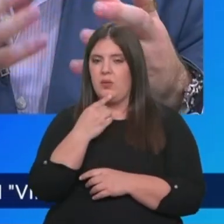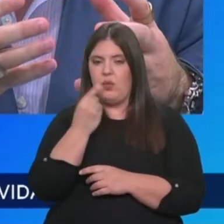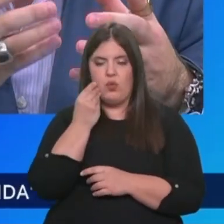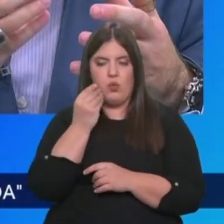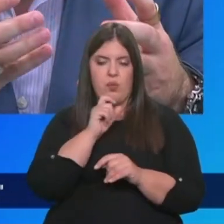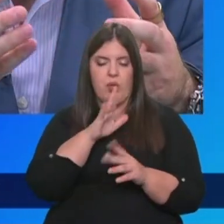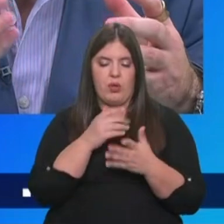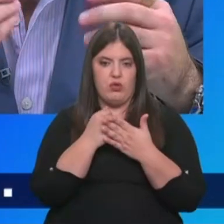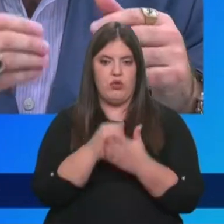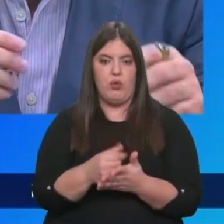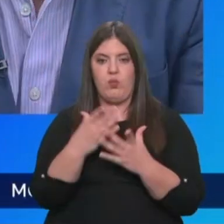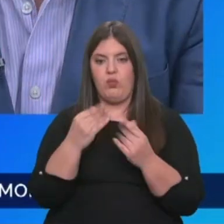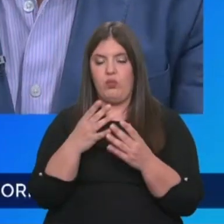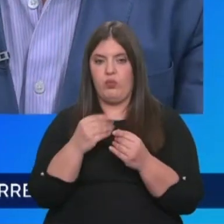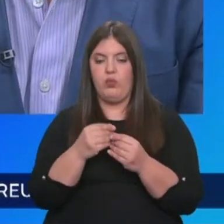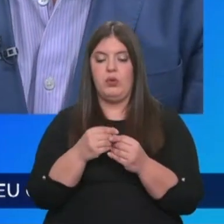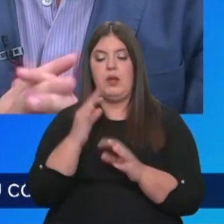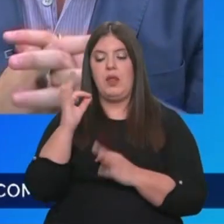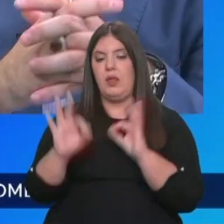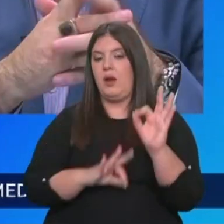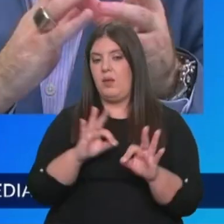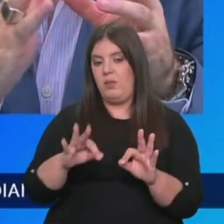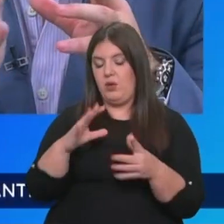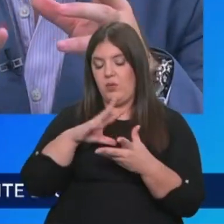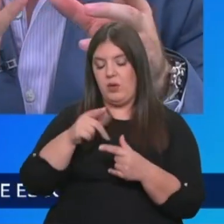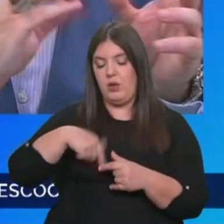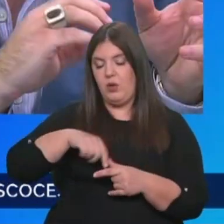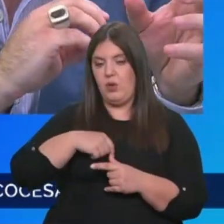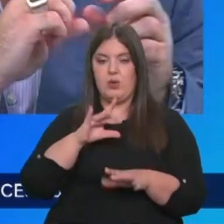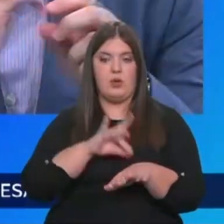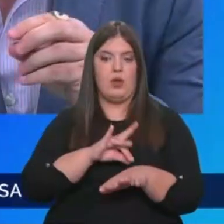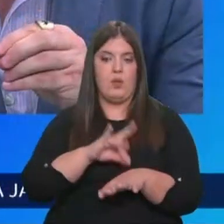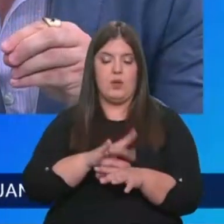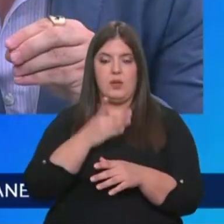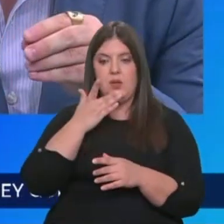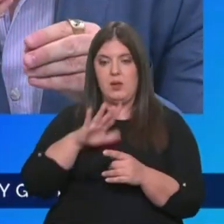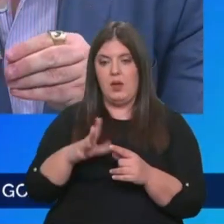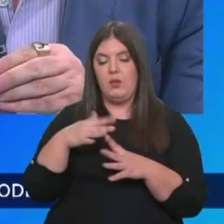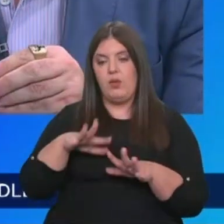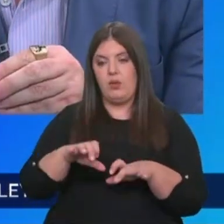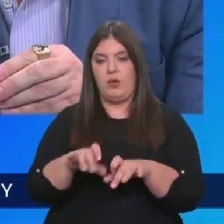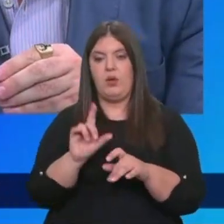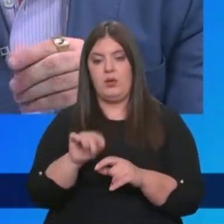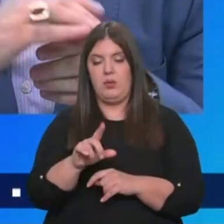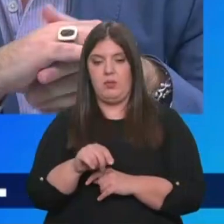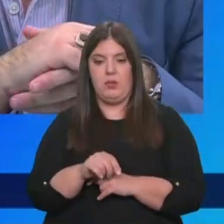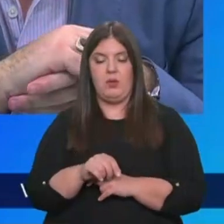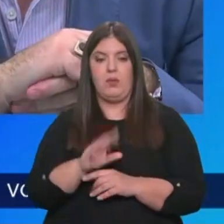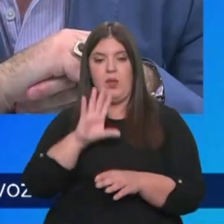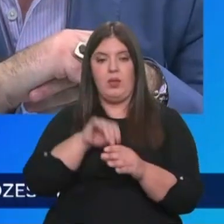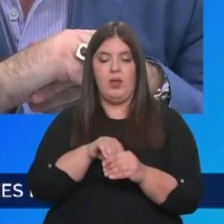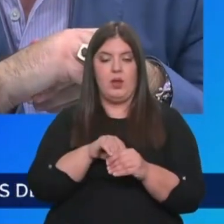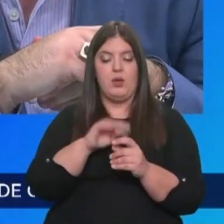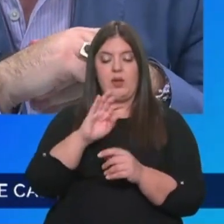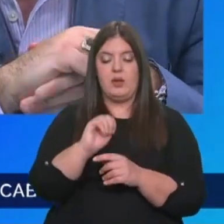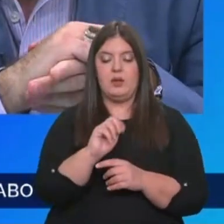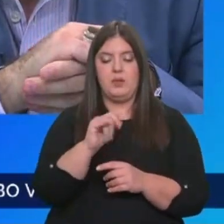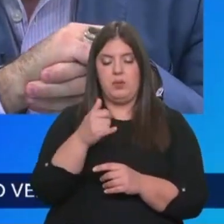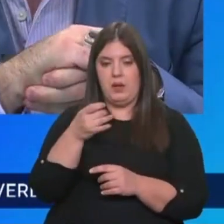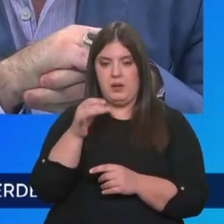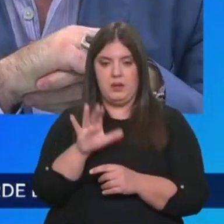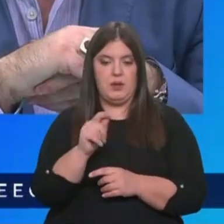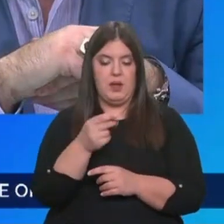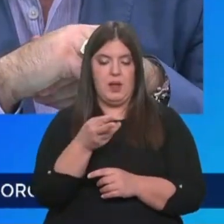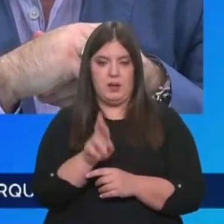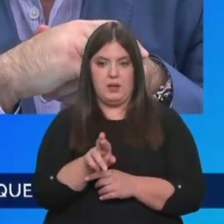podem ajudar muito em terapias no nosso próprio planeta, em doenças do sangue e do cancro. A bordo desta SpaceX, desta